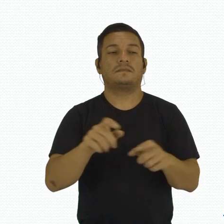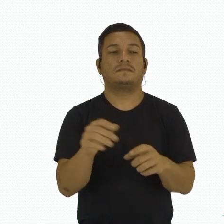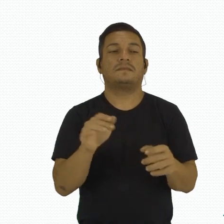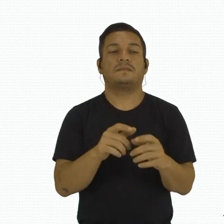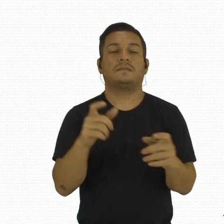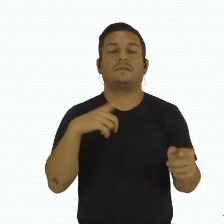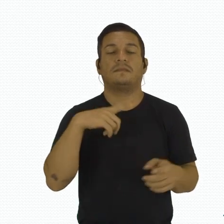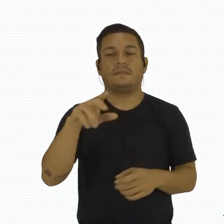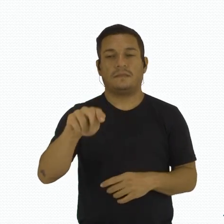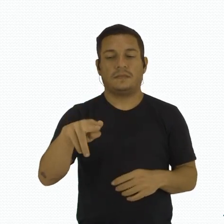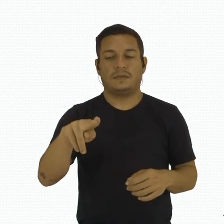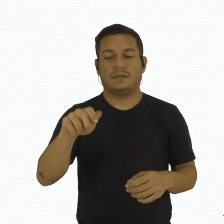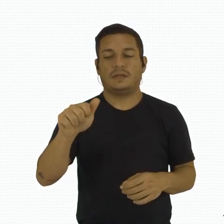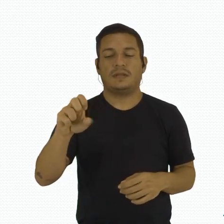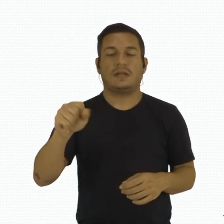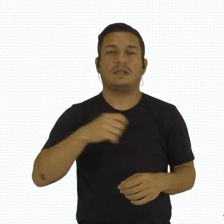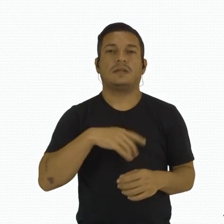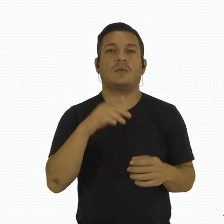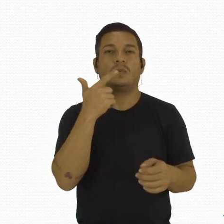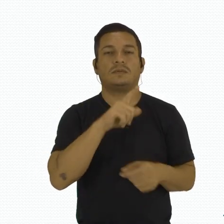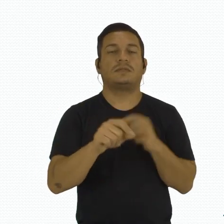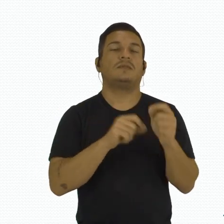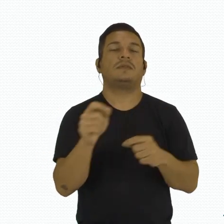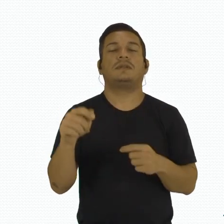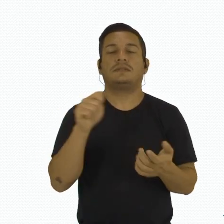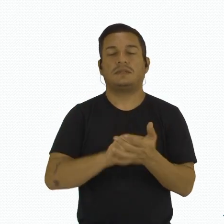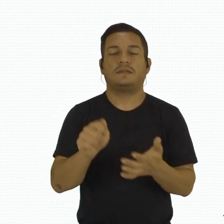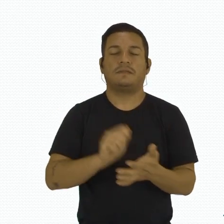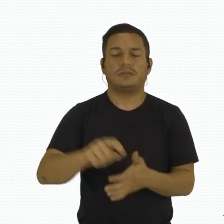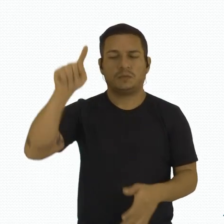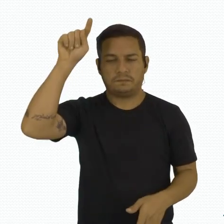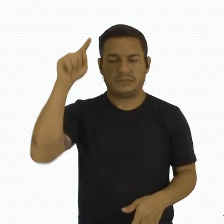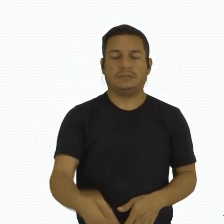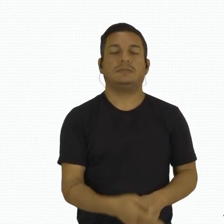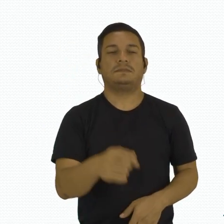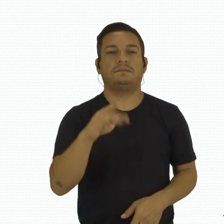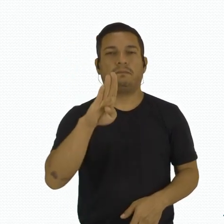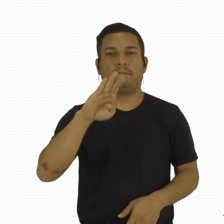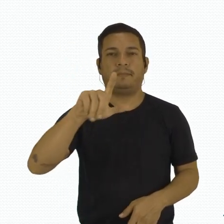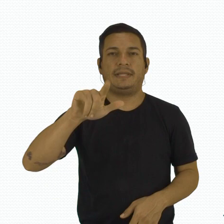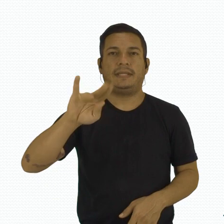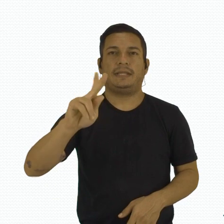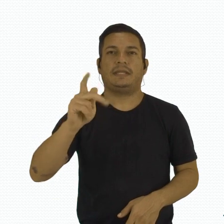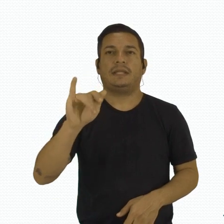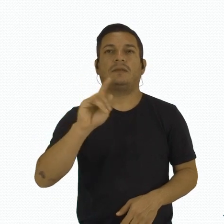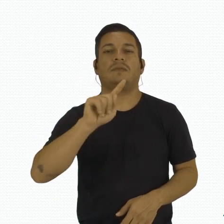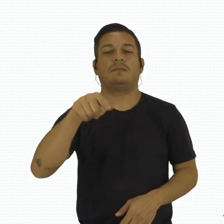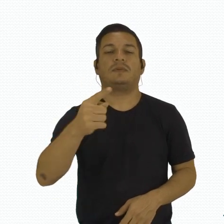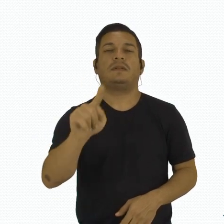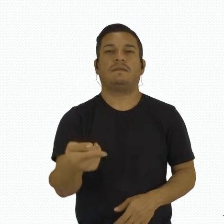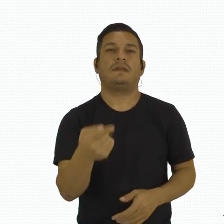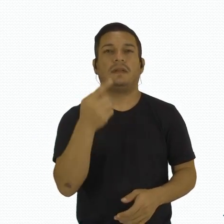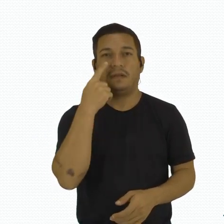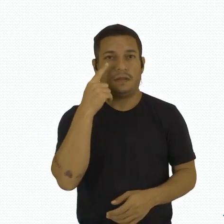π com mais de 1 bilhão de casas decimais após a vírgula, certo? E se observa um padrão que nós vamos ver